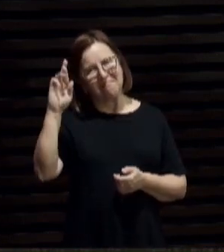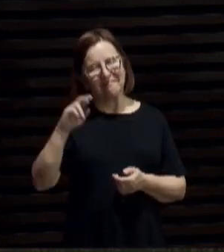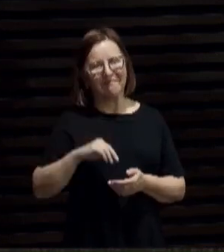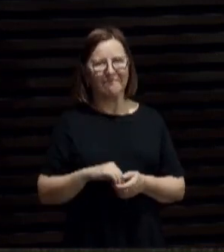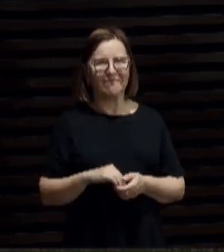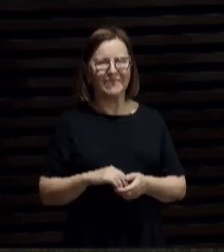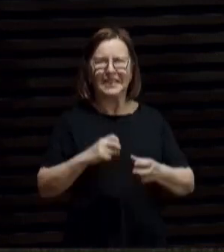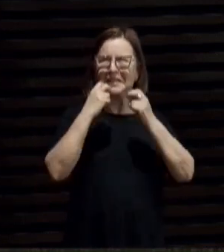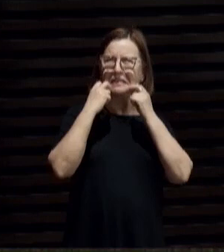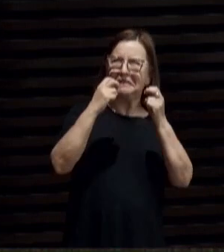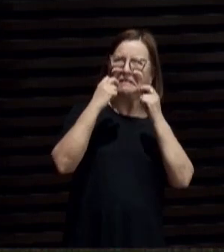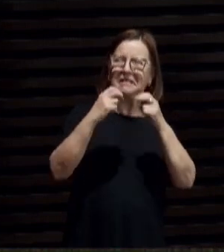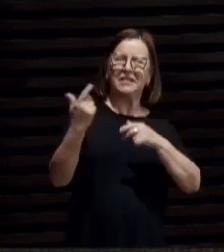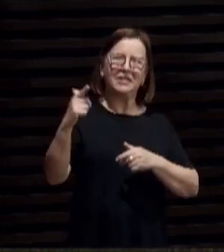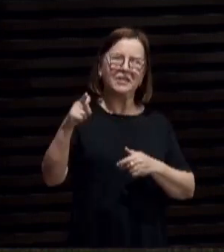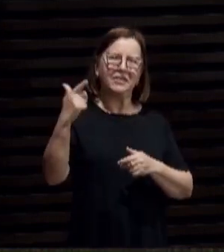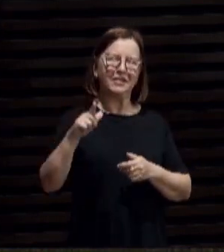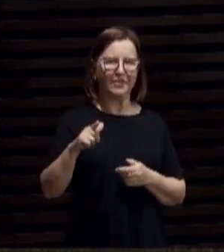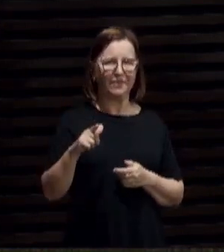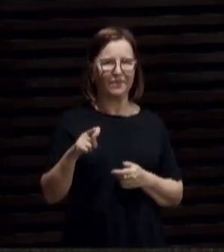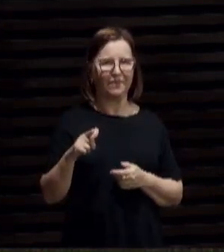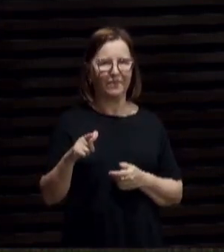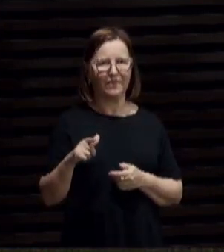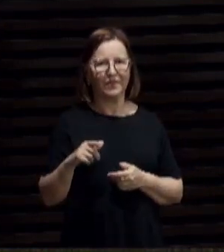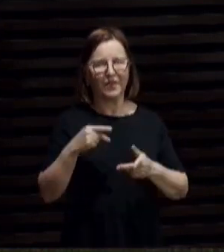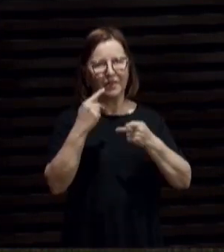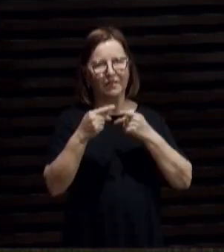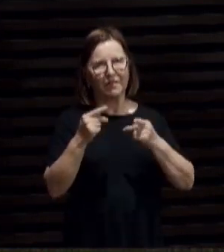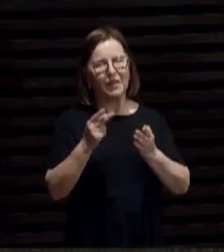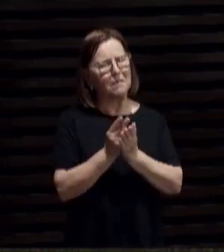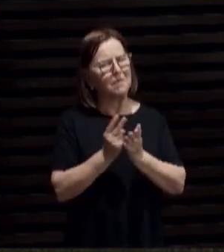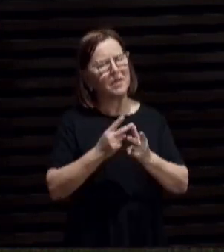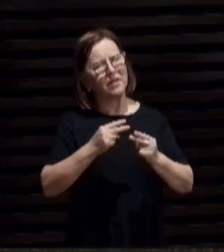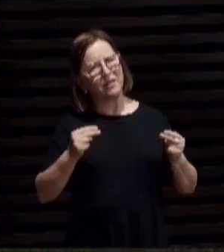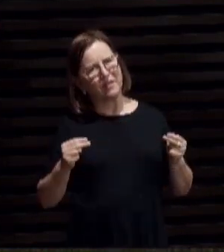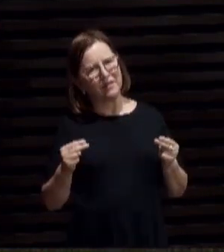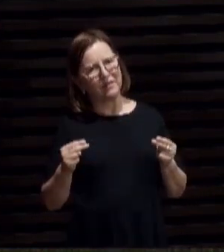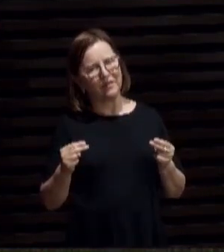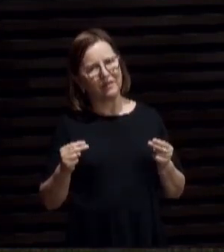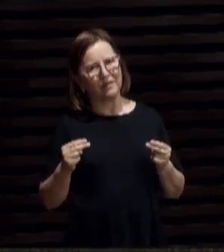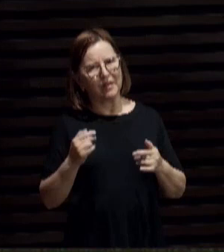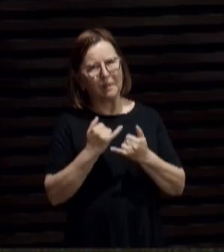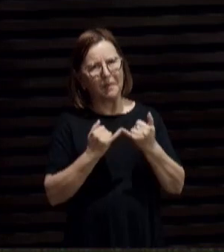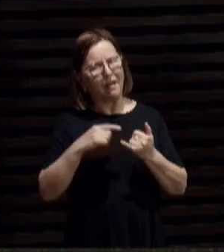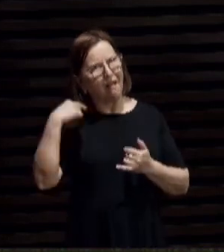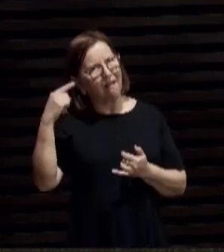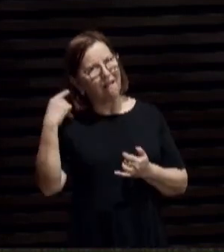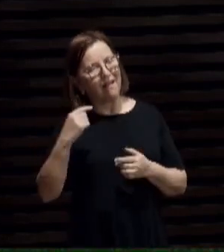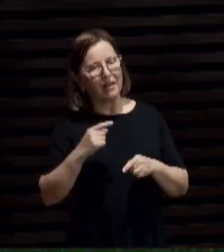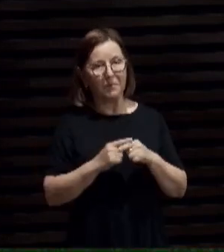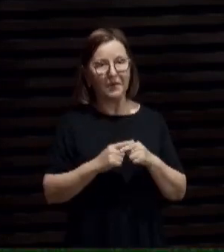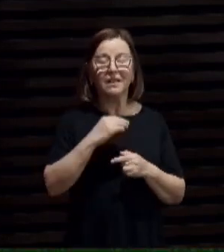Ele gritava, ele repetia, e ele dizia, e ele falava a mesma coisa, como que fora de si, porque ninguém